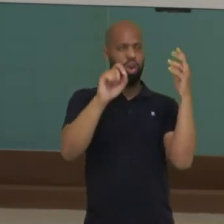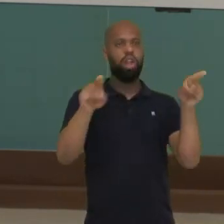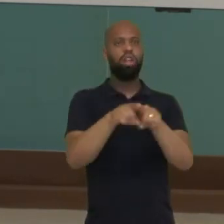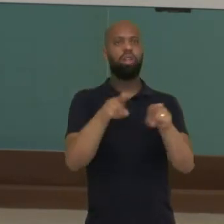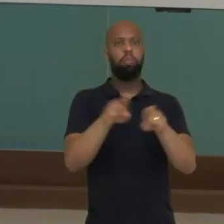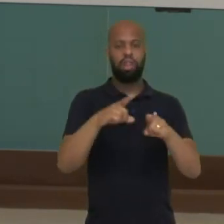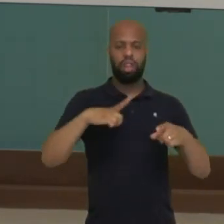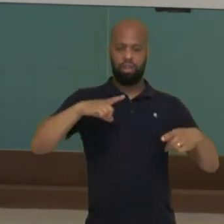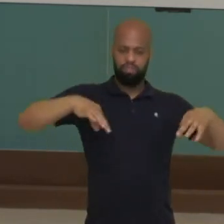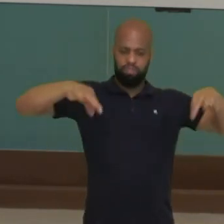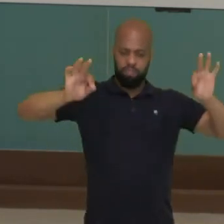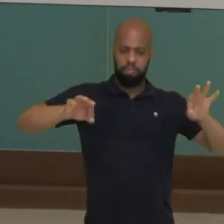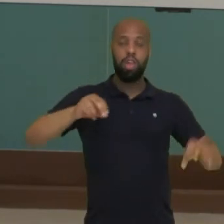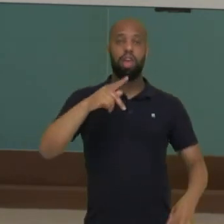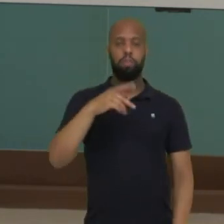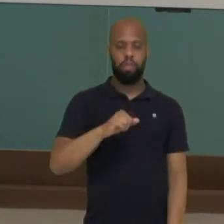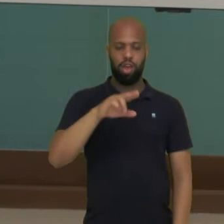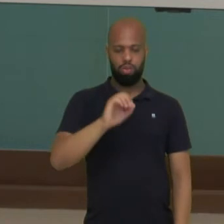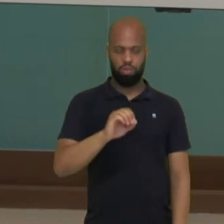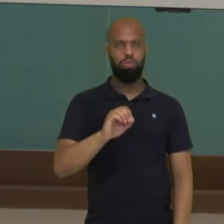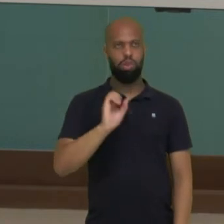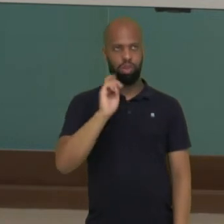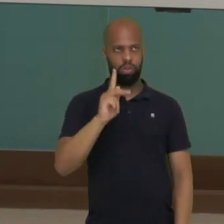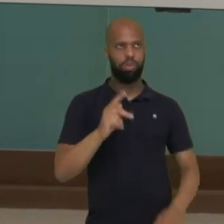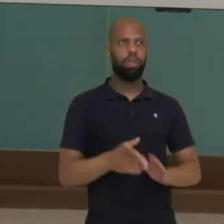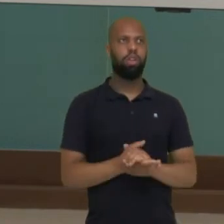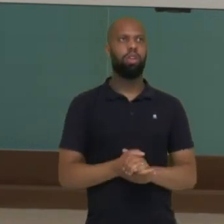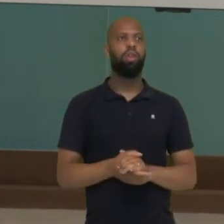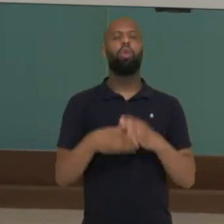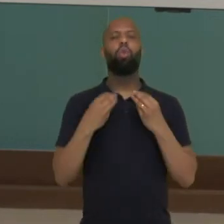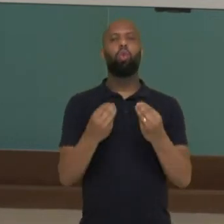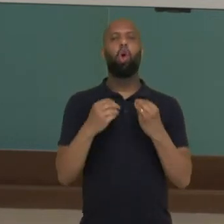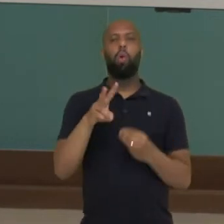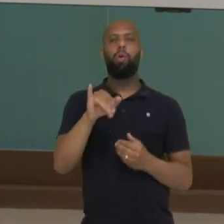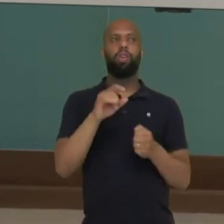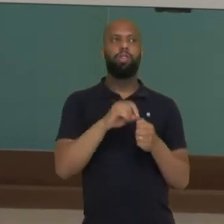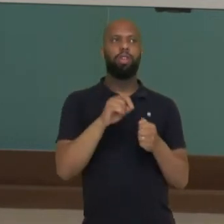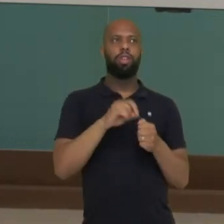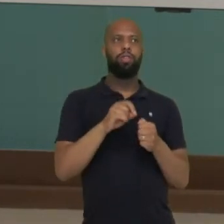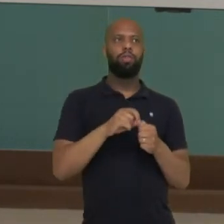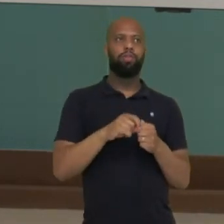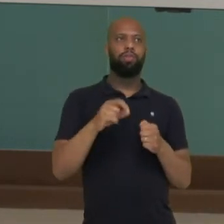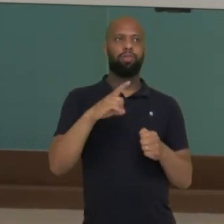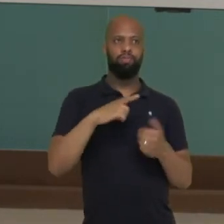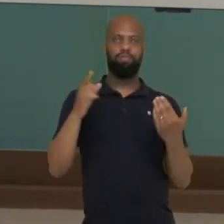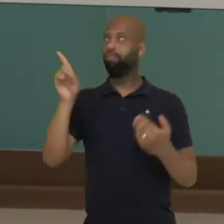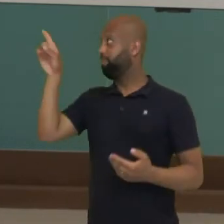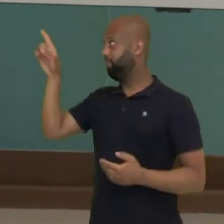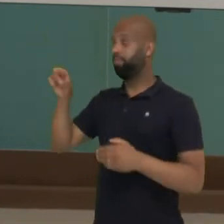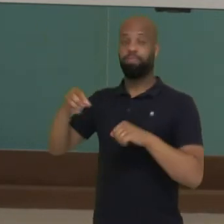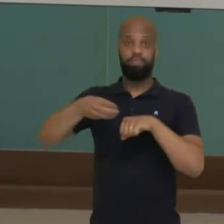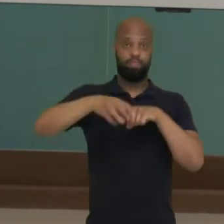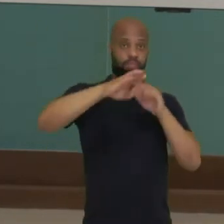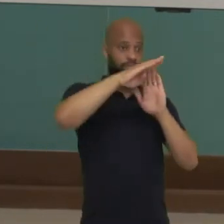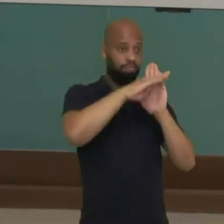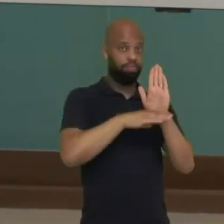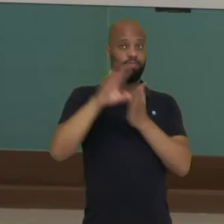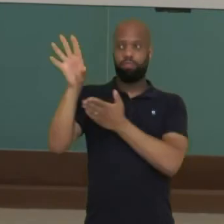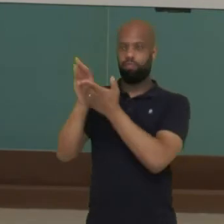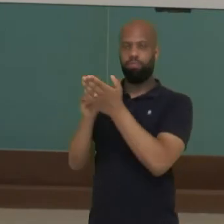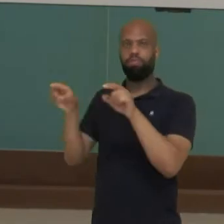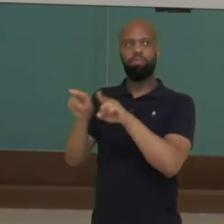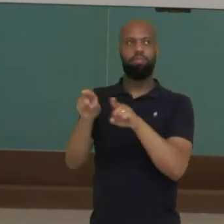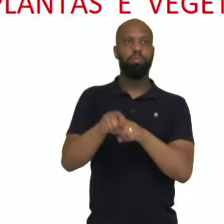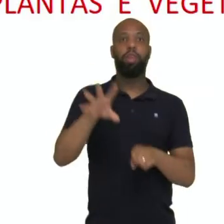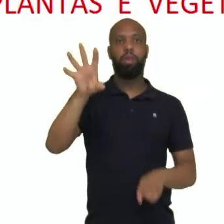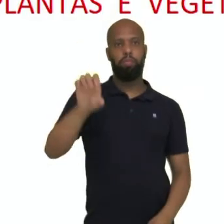coadorzinho, potinho de plástico. Bom, como fazer? Aí vou deixar aqui para vocês copiarem. Pega